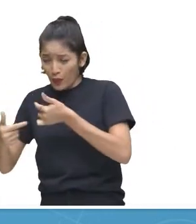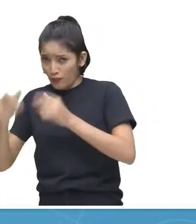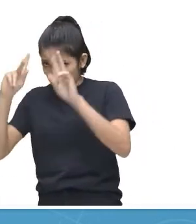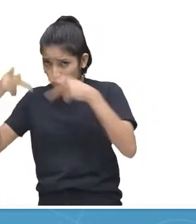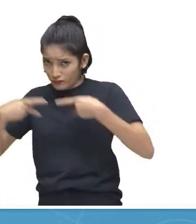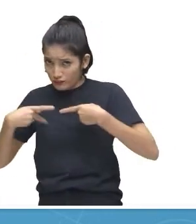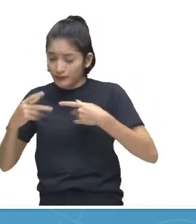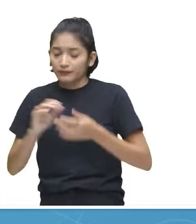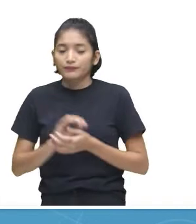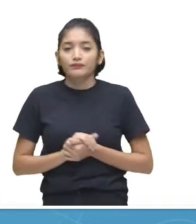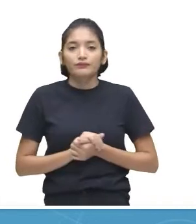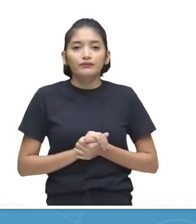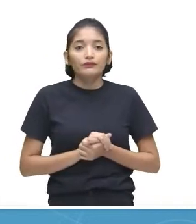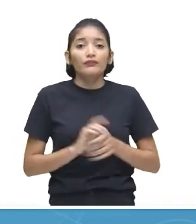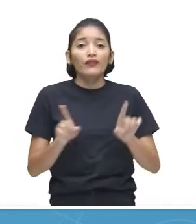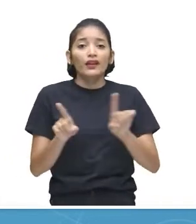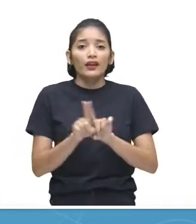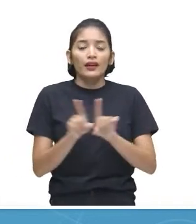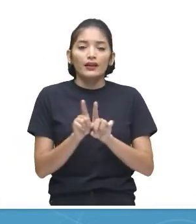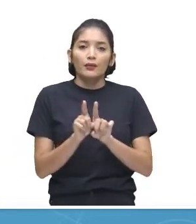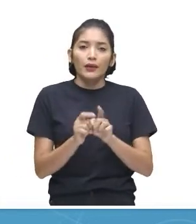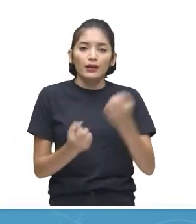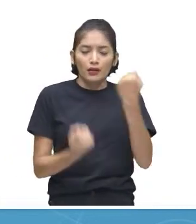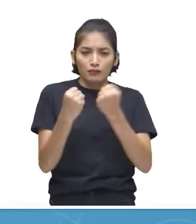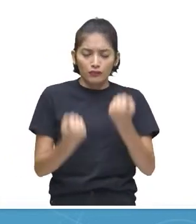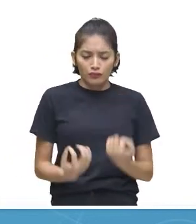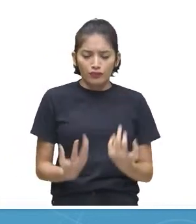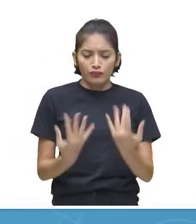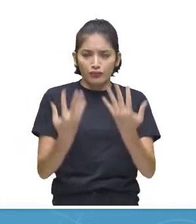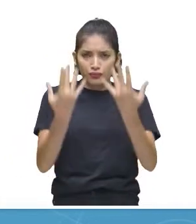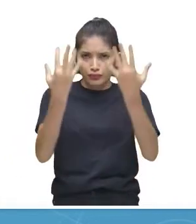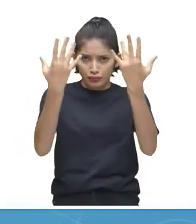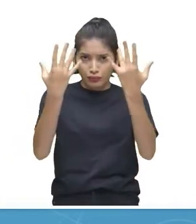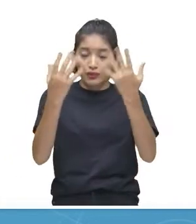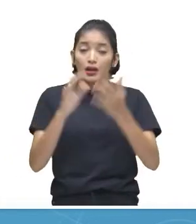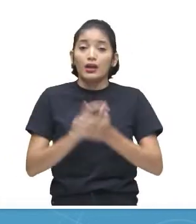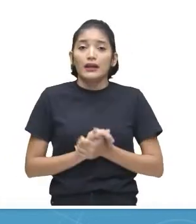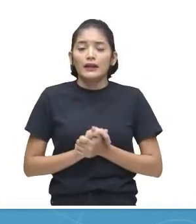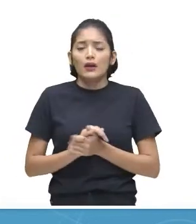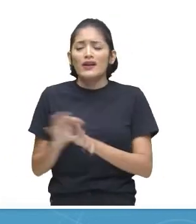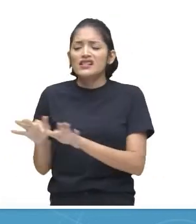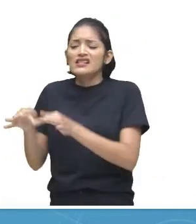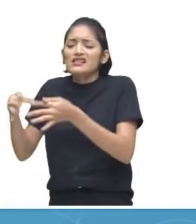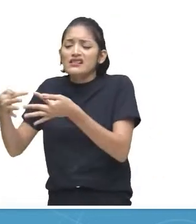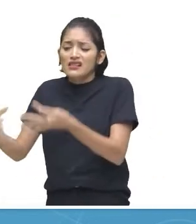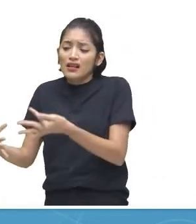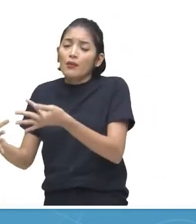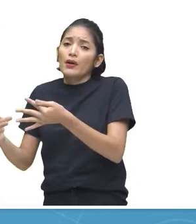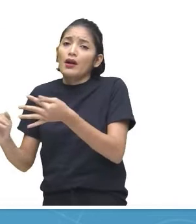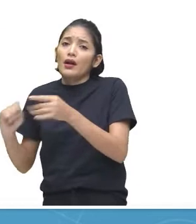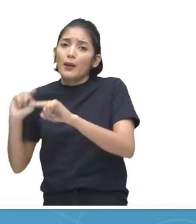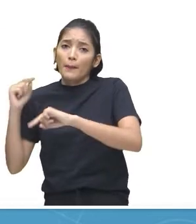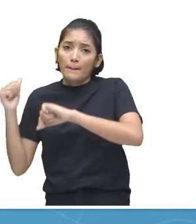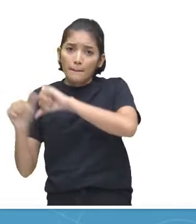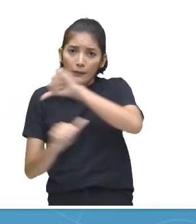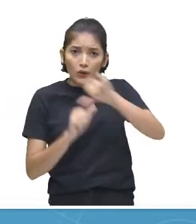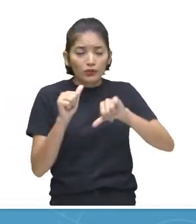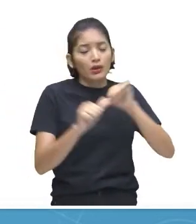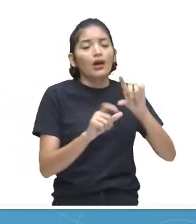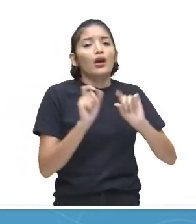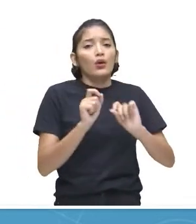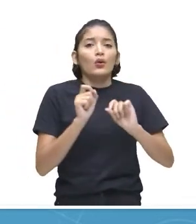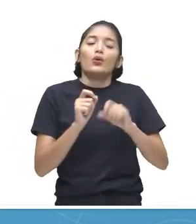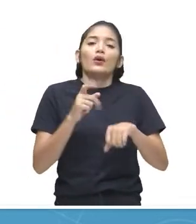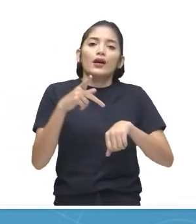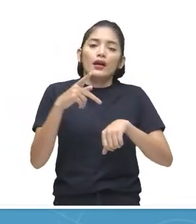humana, e da máquina a vapor. A partir desse período se passou daquelas máquinas mais simples para o uso do carvão como fonte